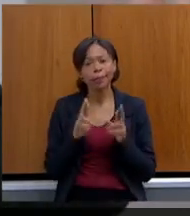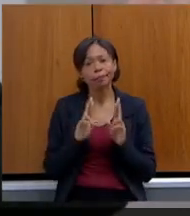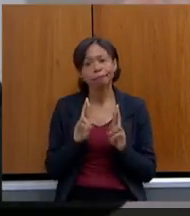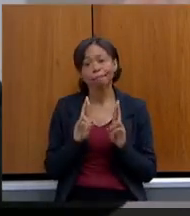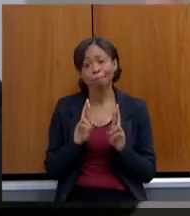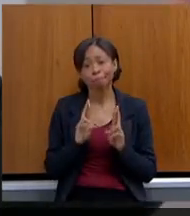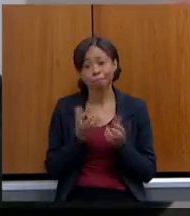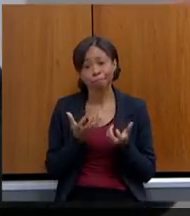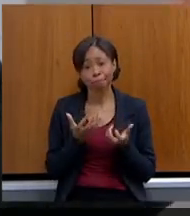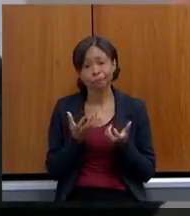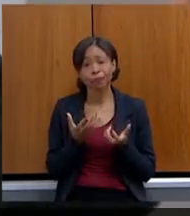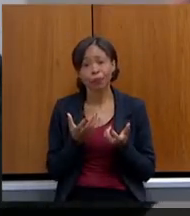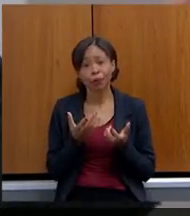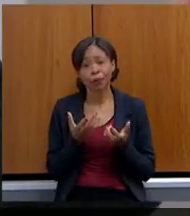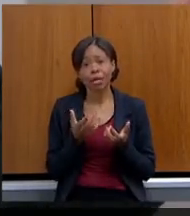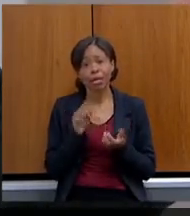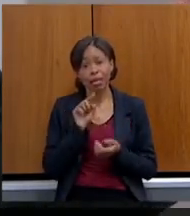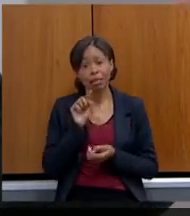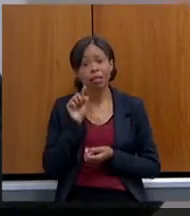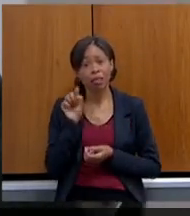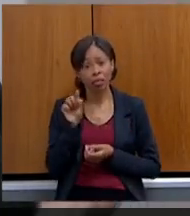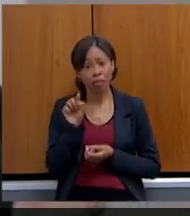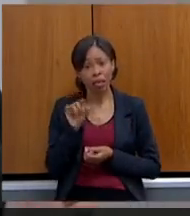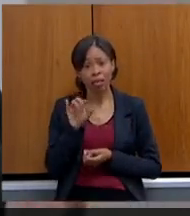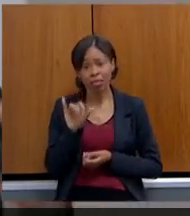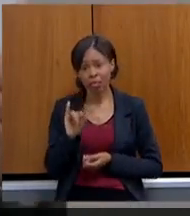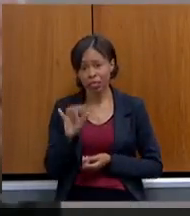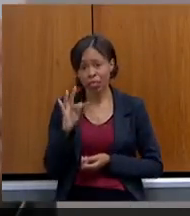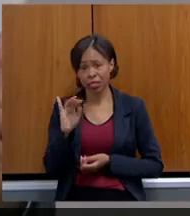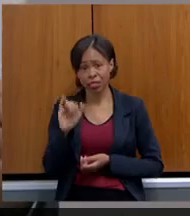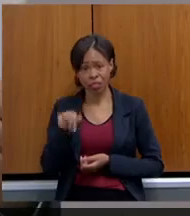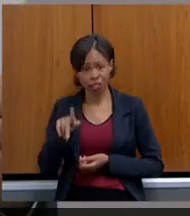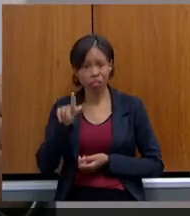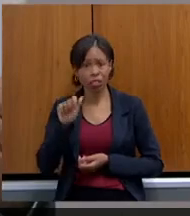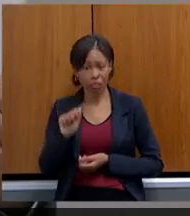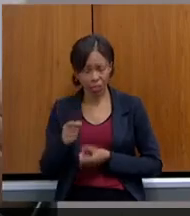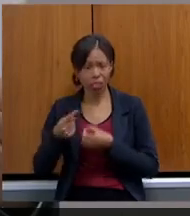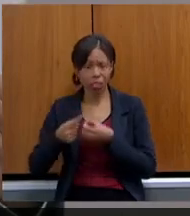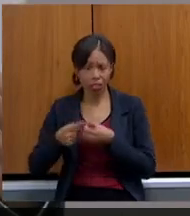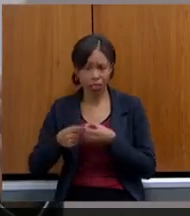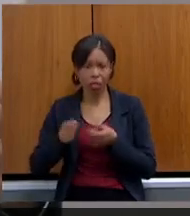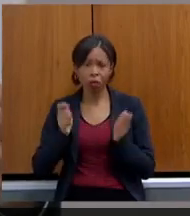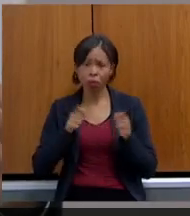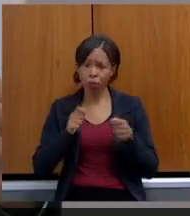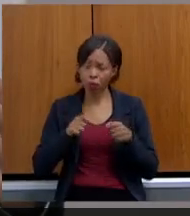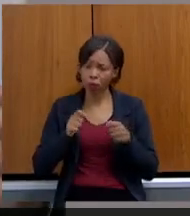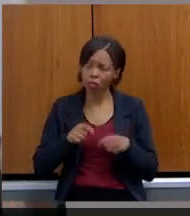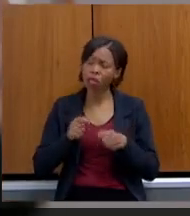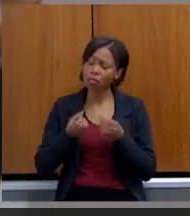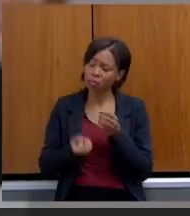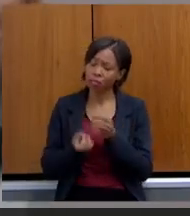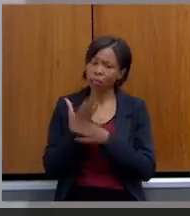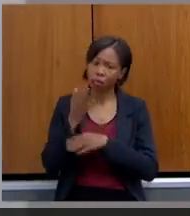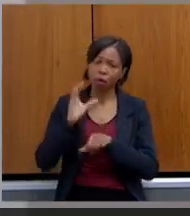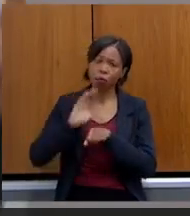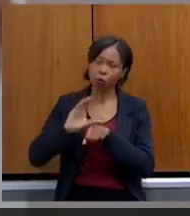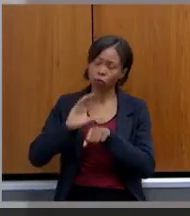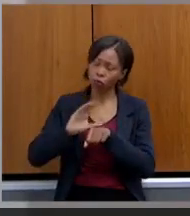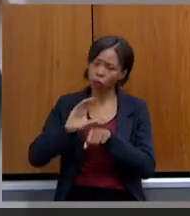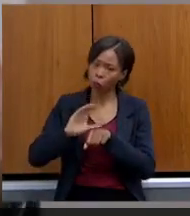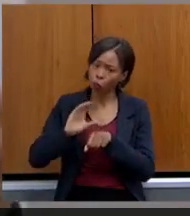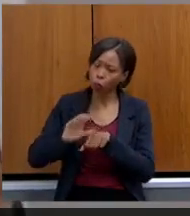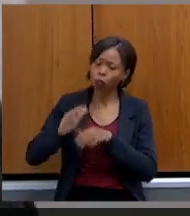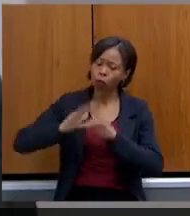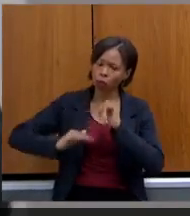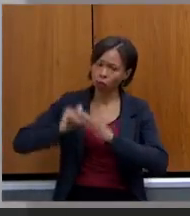feito Trocasse ideia com o idene para que pudesse ter projeto profissionalizante para cadeia